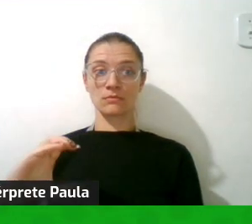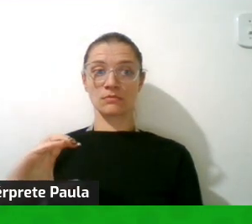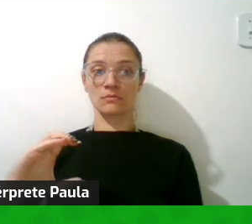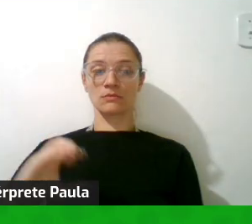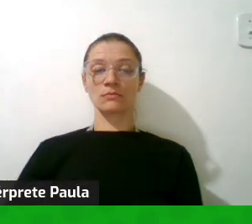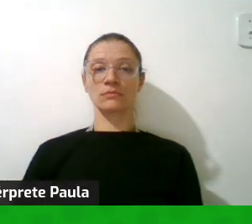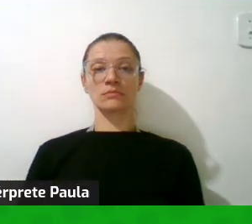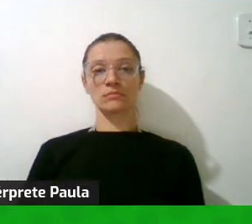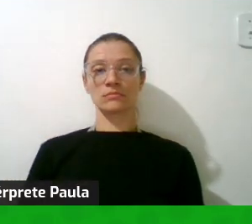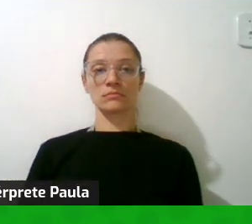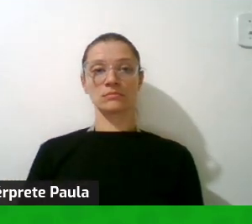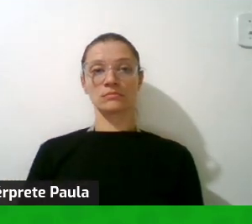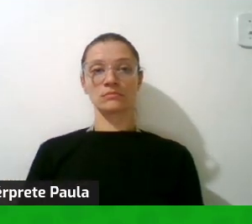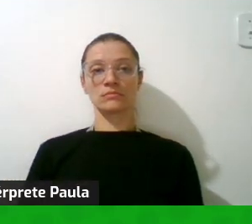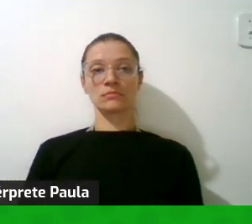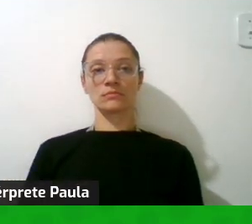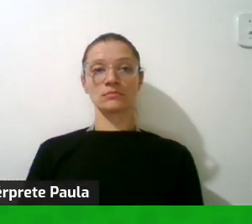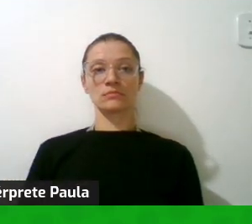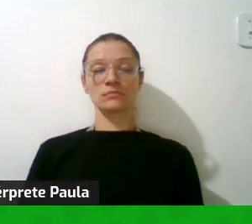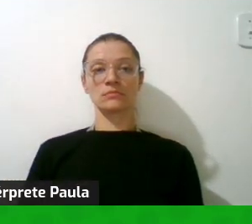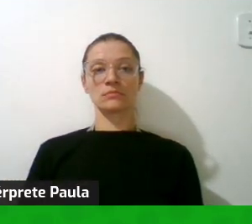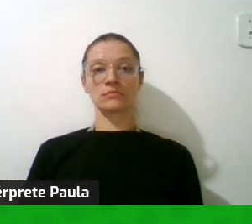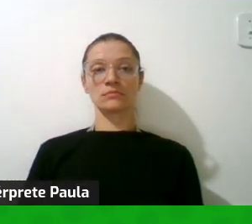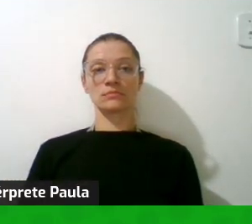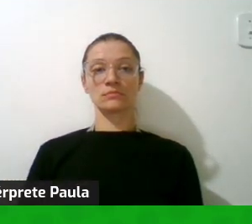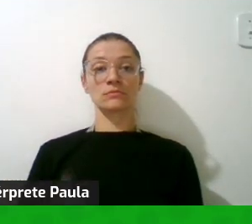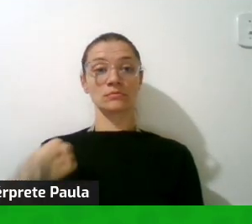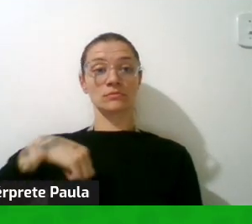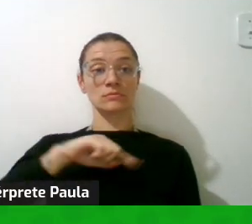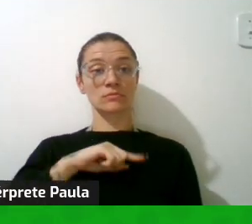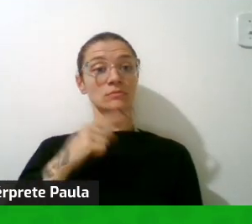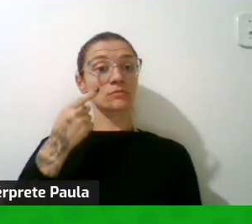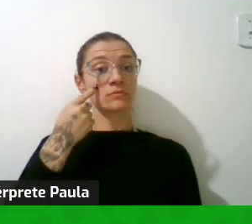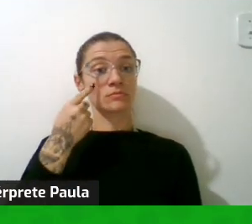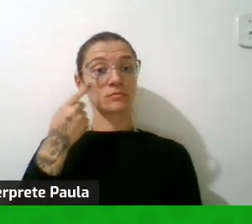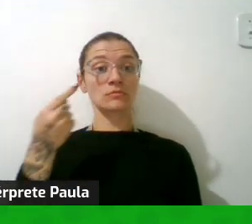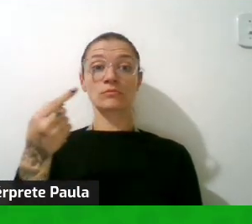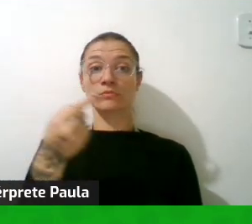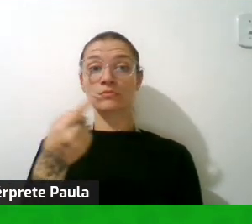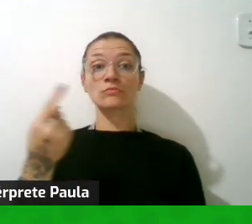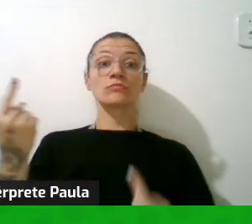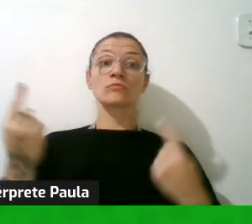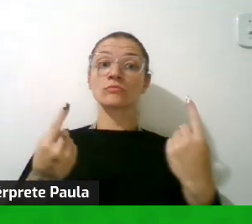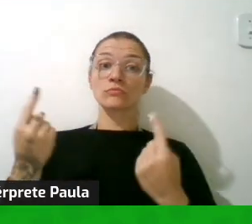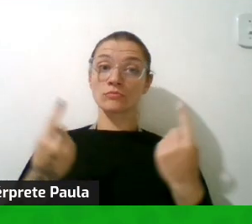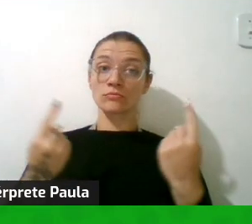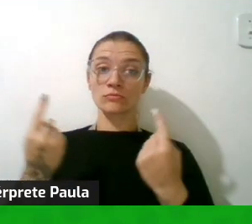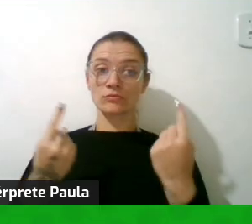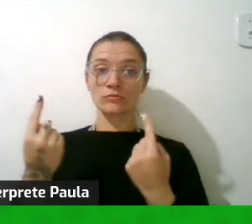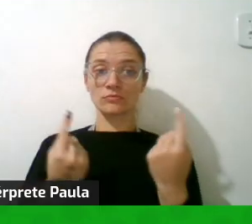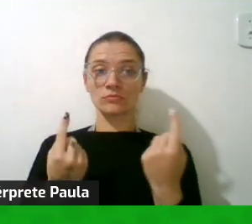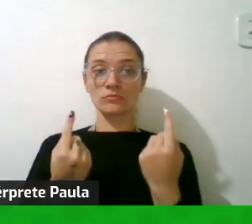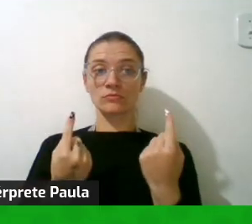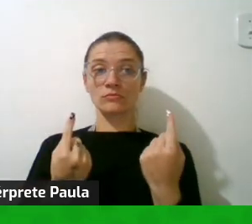tab. E dele já vai vir aqui para mim qual que é